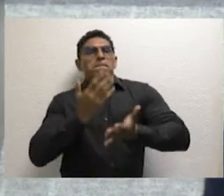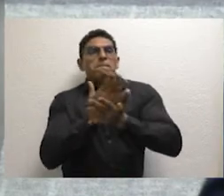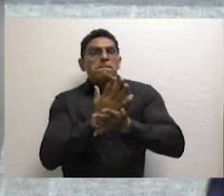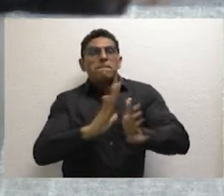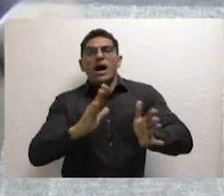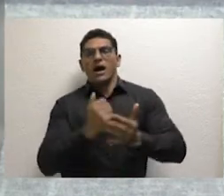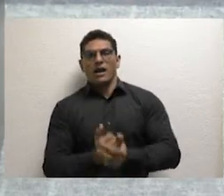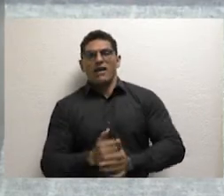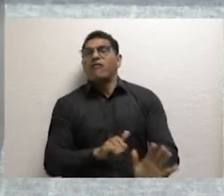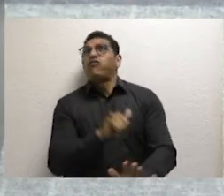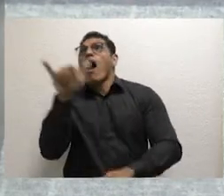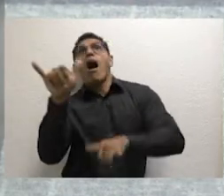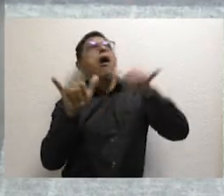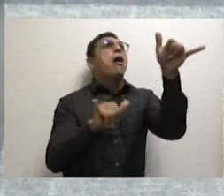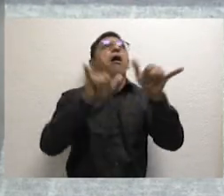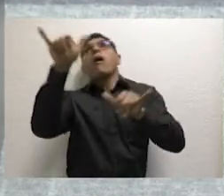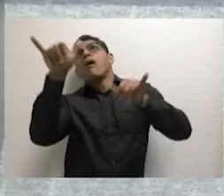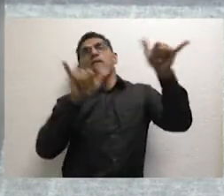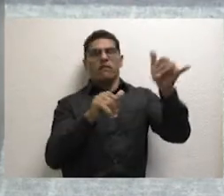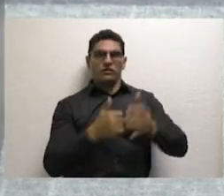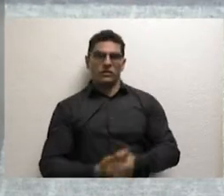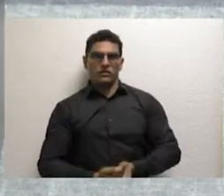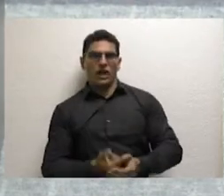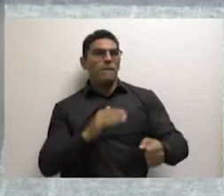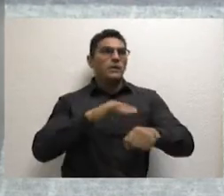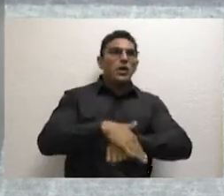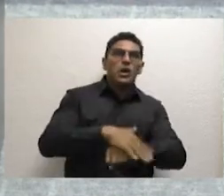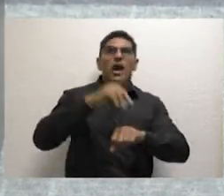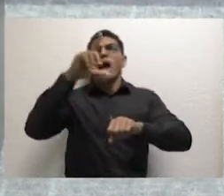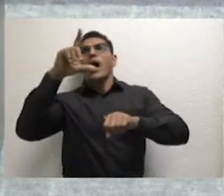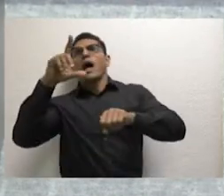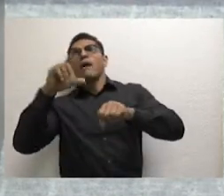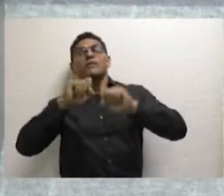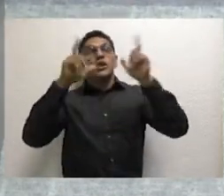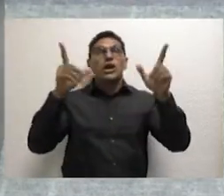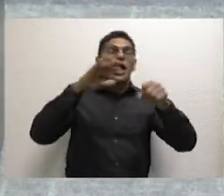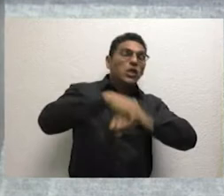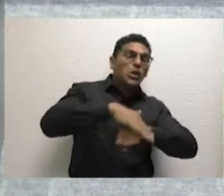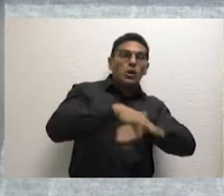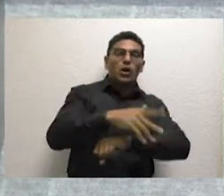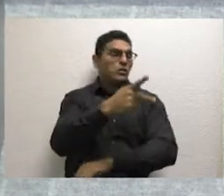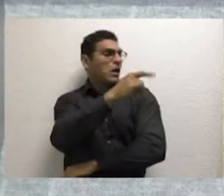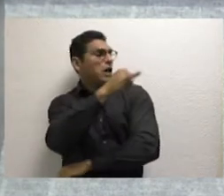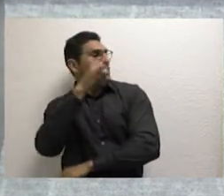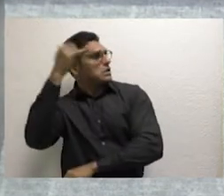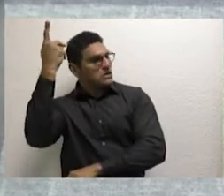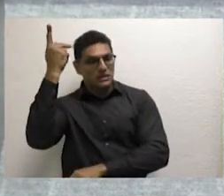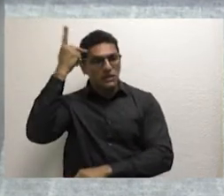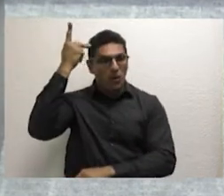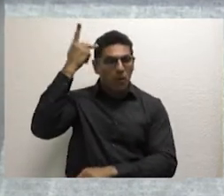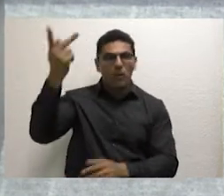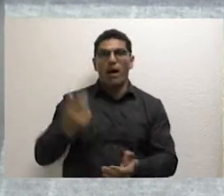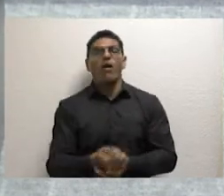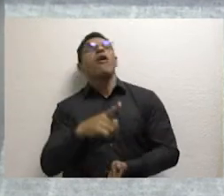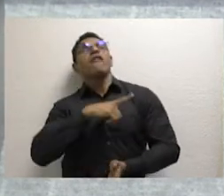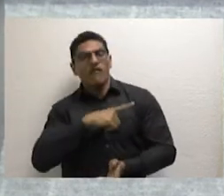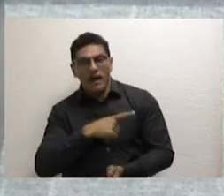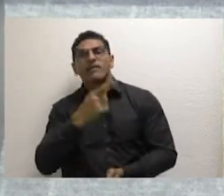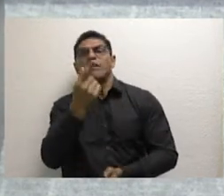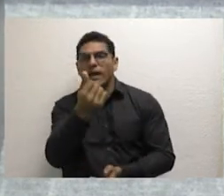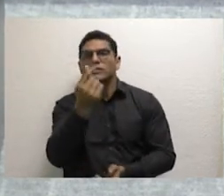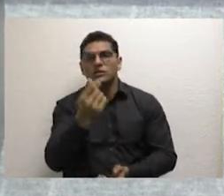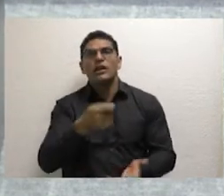viagenzinhas diuturnamente para Brasília e para São Paulo vai ter dinheiro vai ter